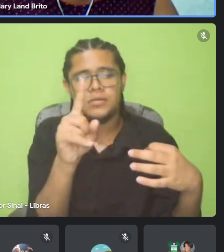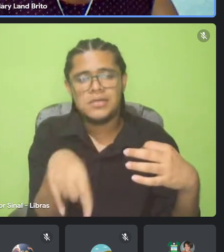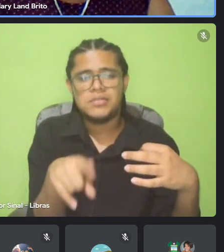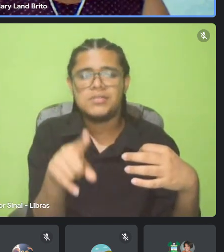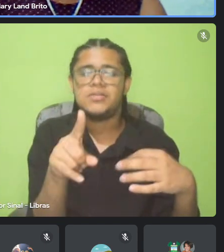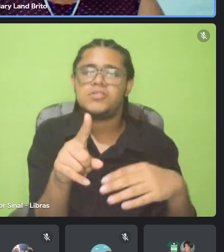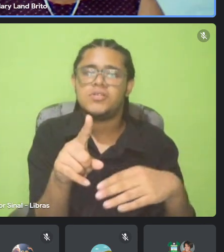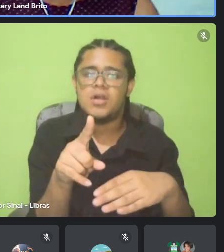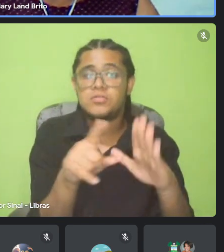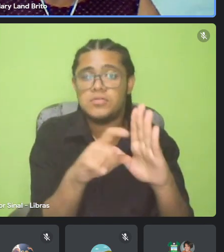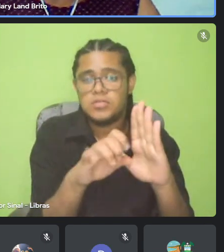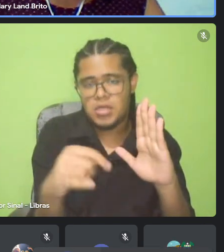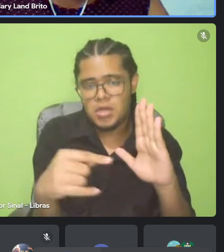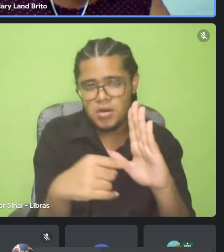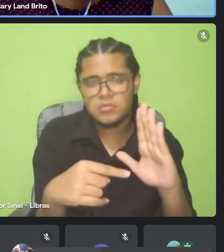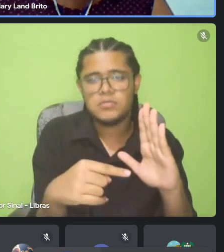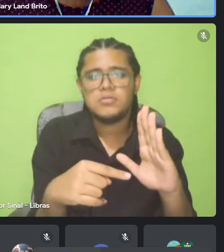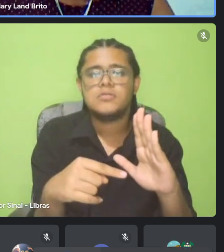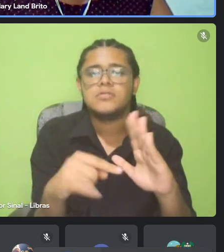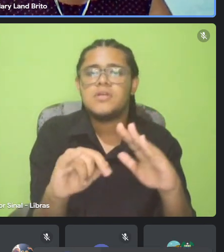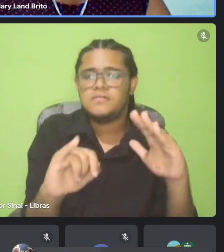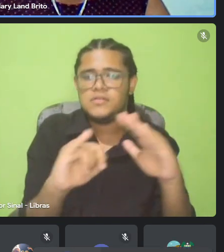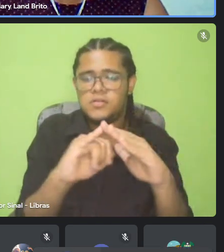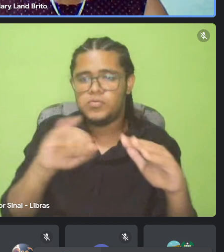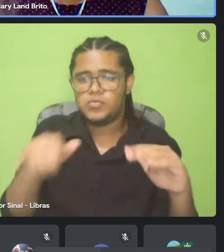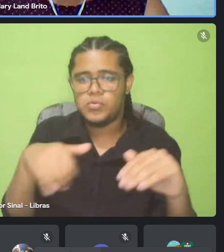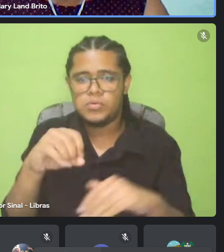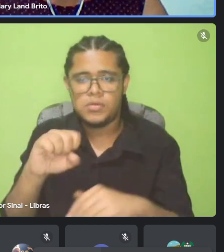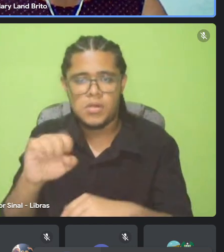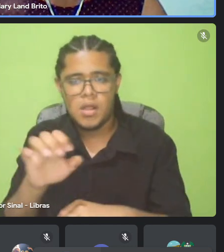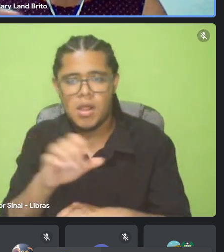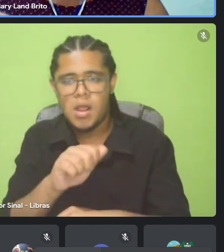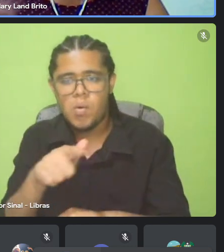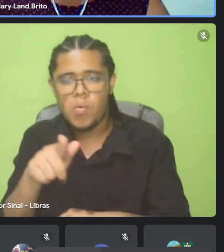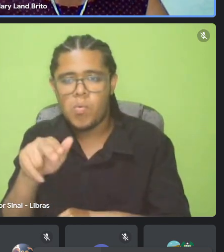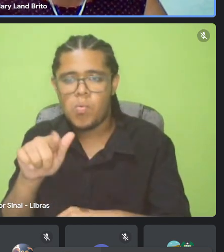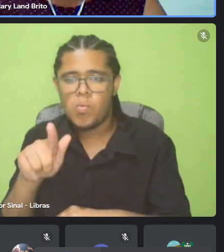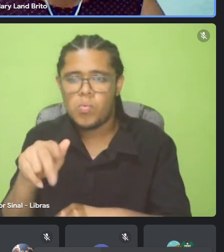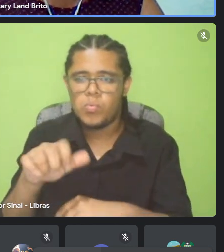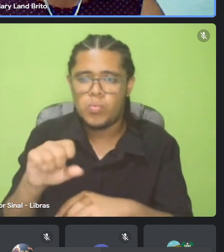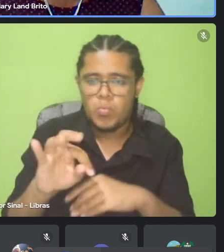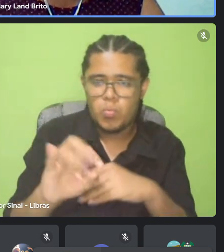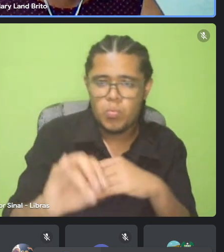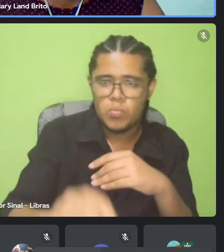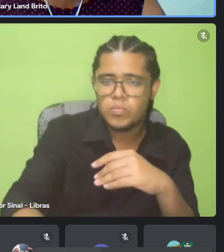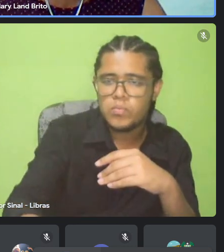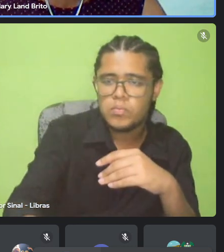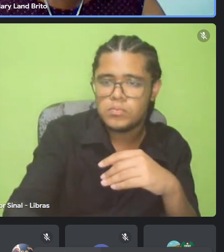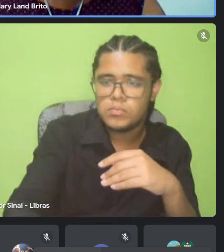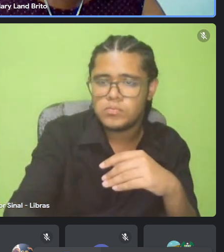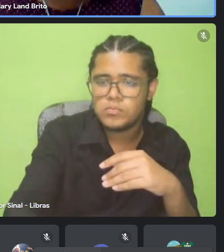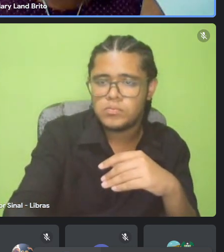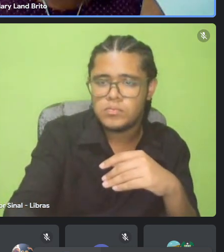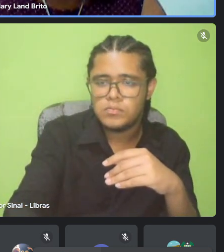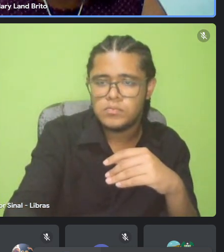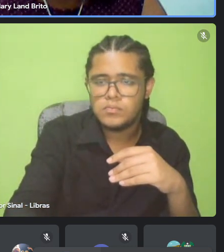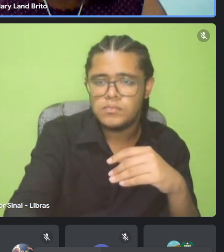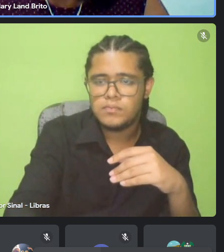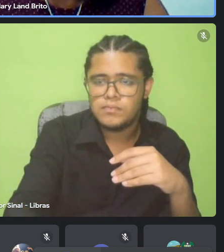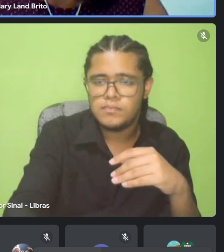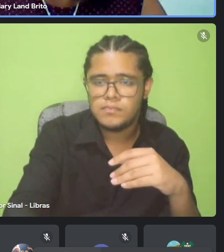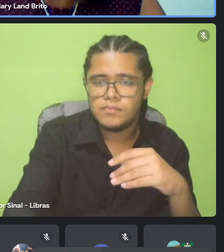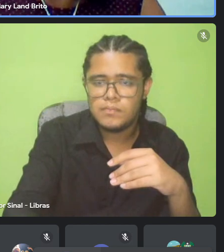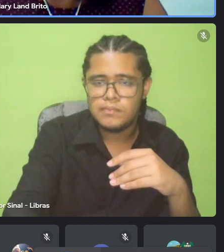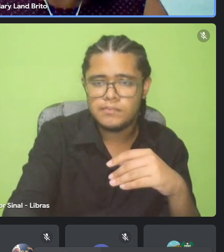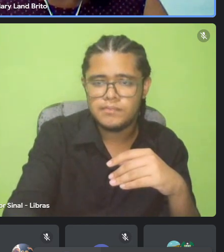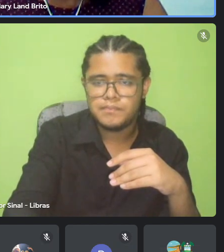agora, o Instagram na Cultura RN, que lá vai ter as informações todas que vocês precisam para ir seguindo os editais até aqui. E a